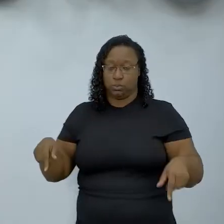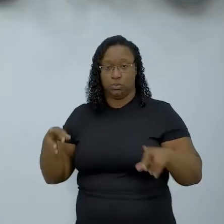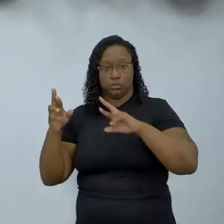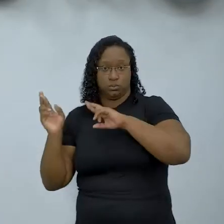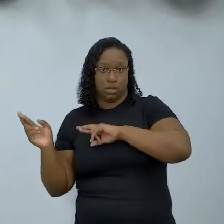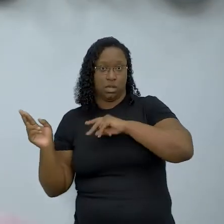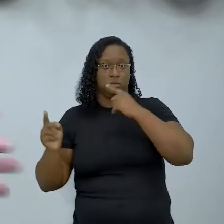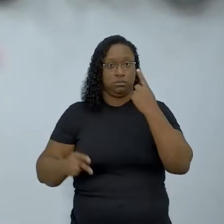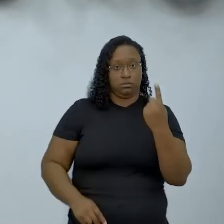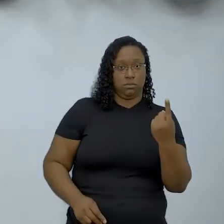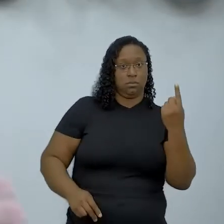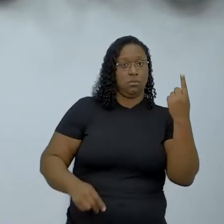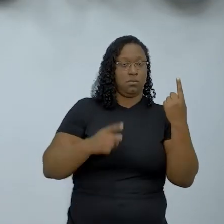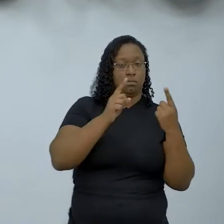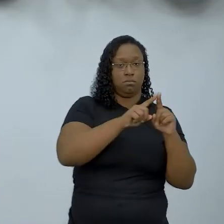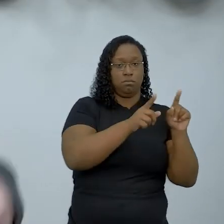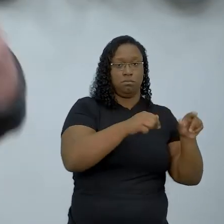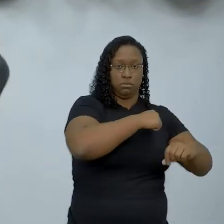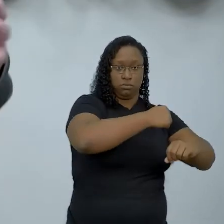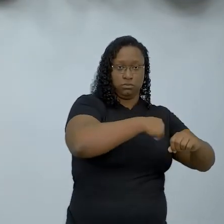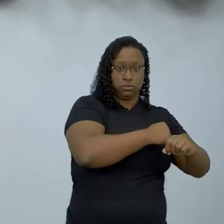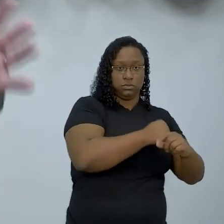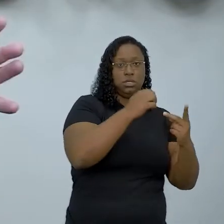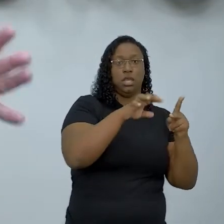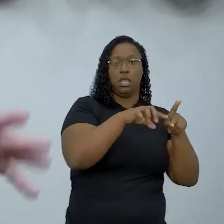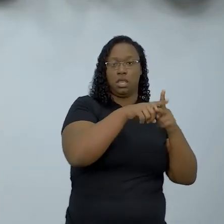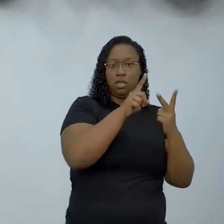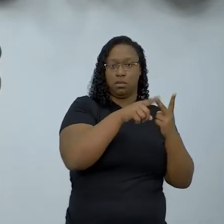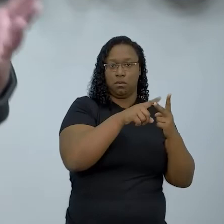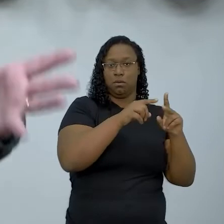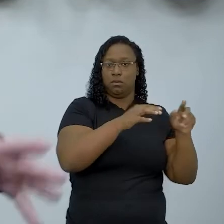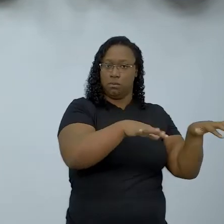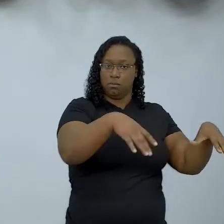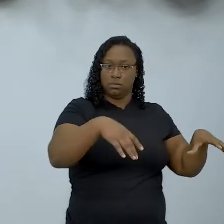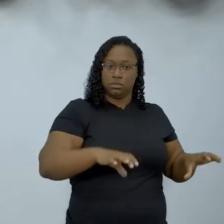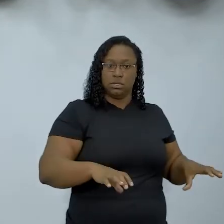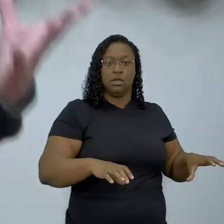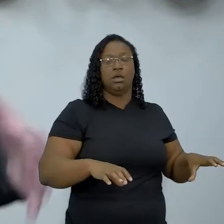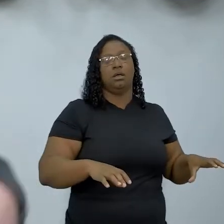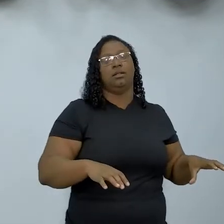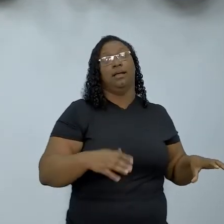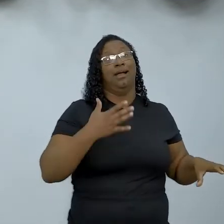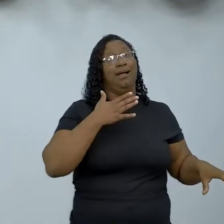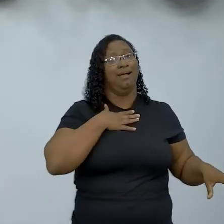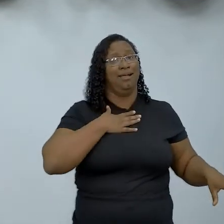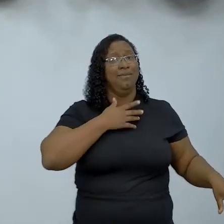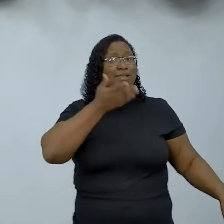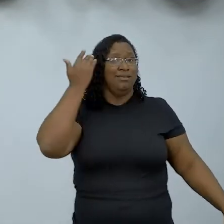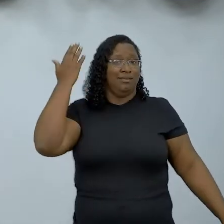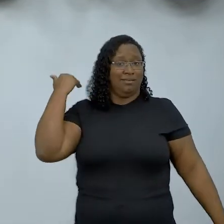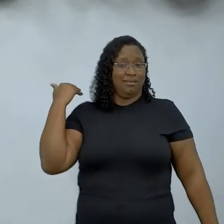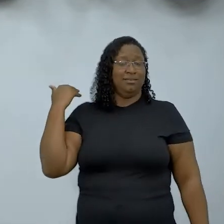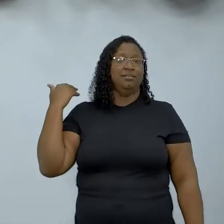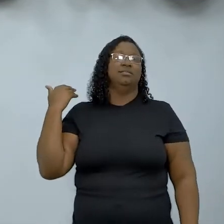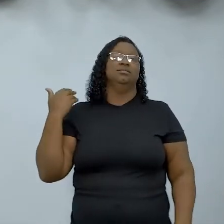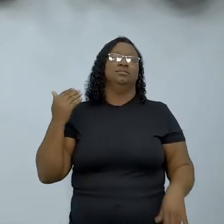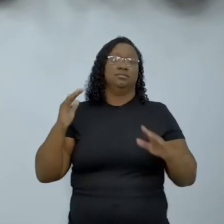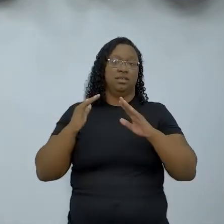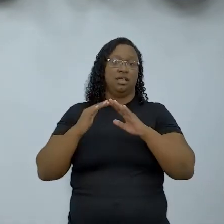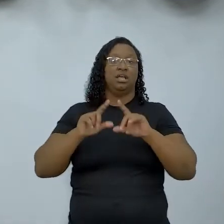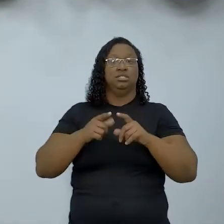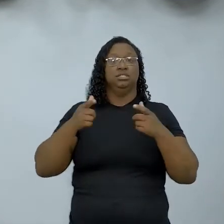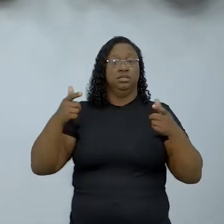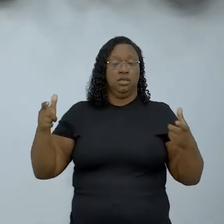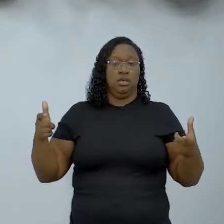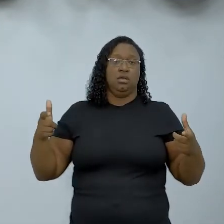né? E um banheiro, uma área de serviço. Na minha casa já era maior, então tinha dois quartos, tinha uma sala bem grande, tinha cozinha, tinham três banheiros, porque eram dois lavabos